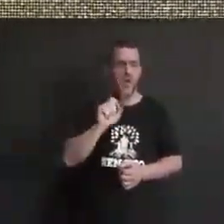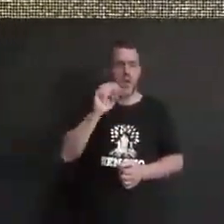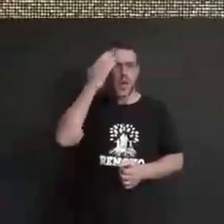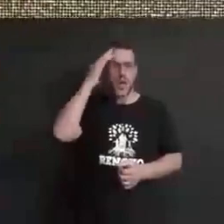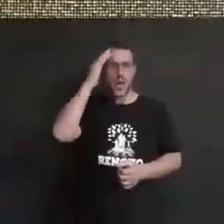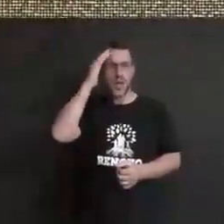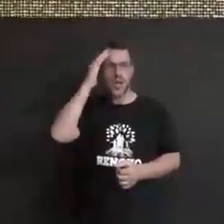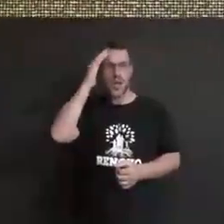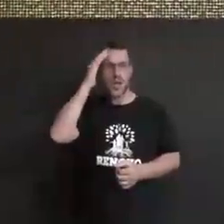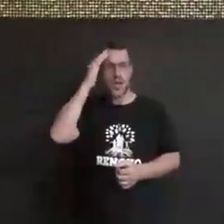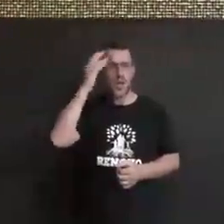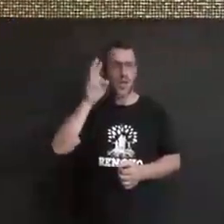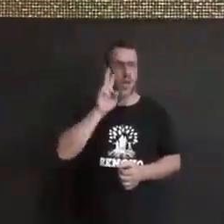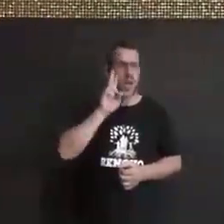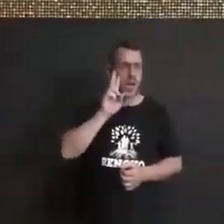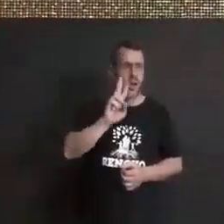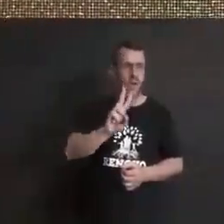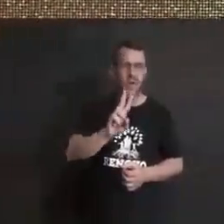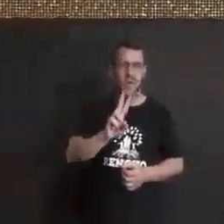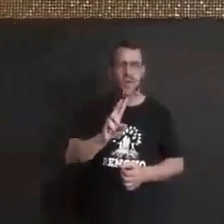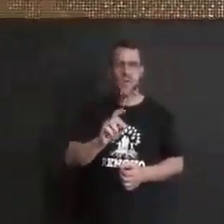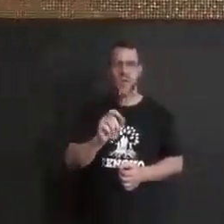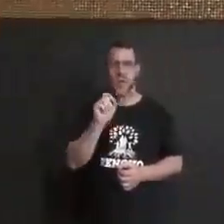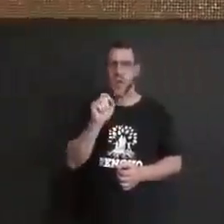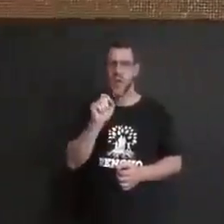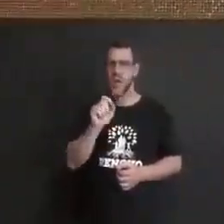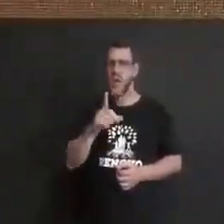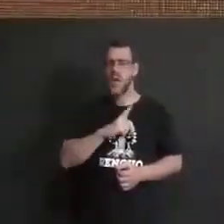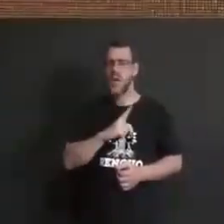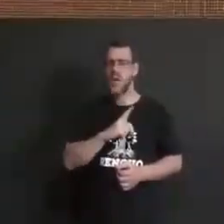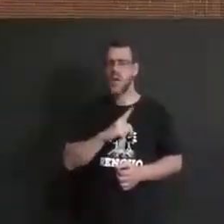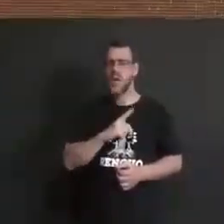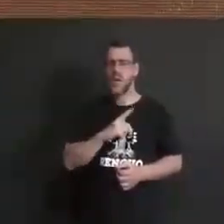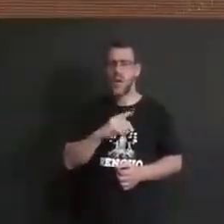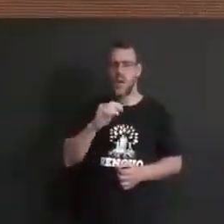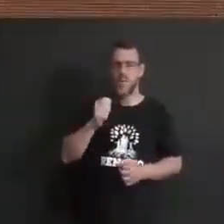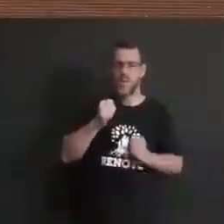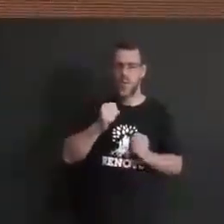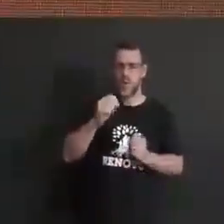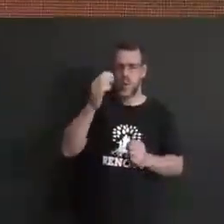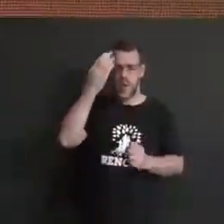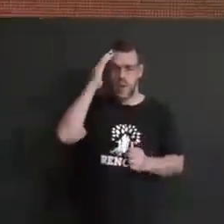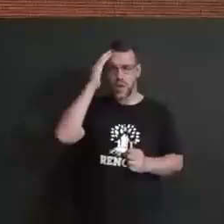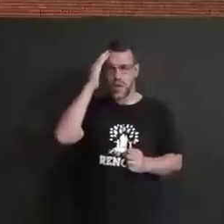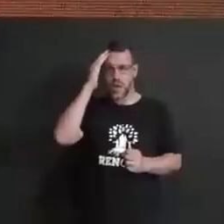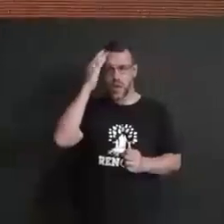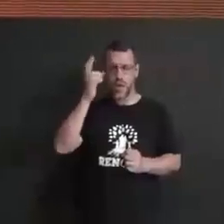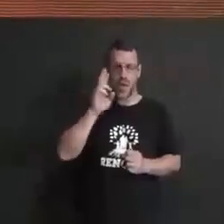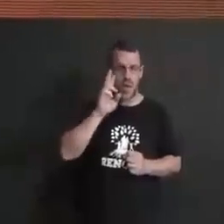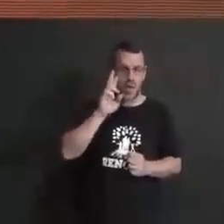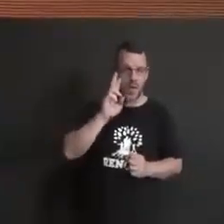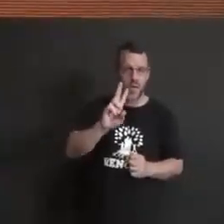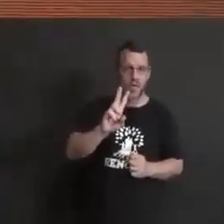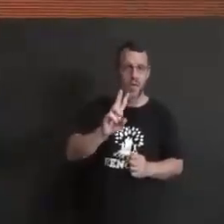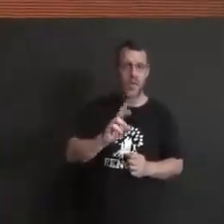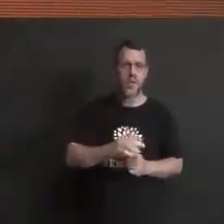hoje? Quem que entende a visão? Tem um monte de gente que entende.